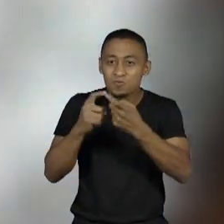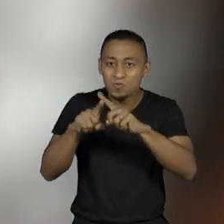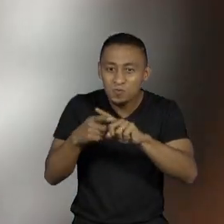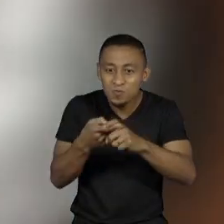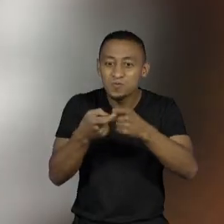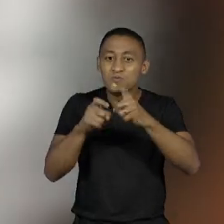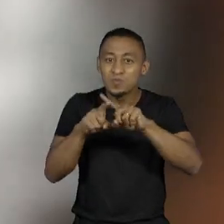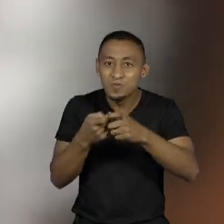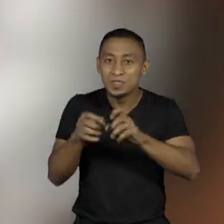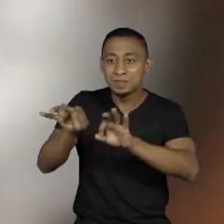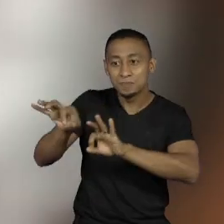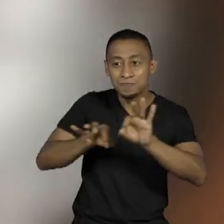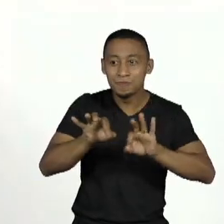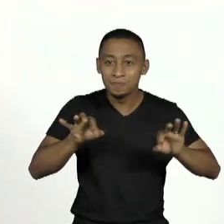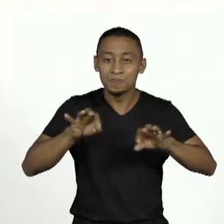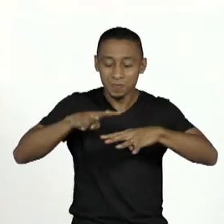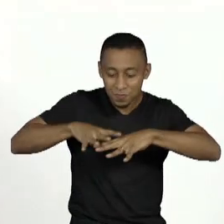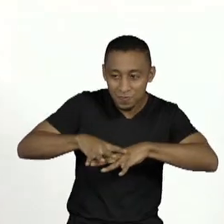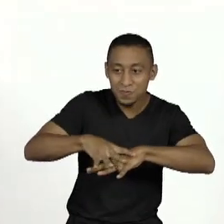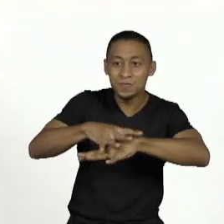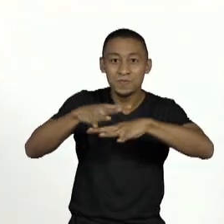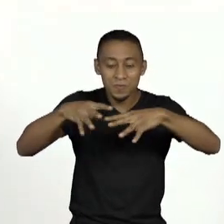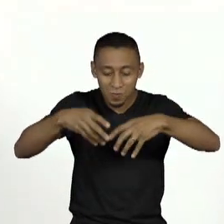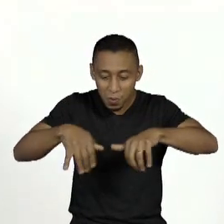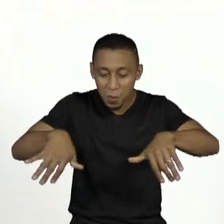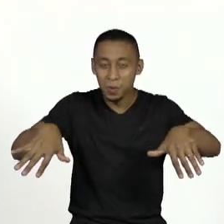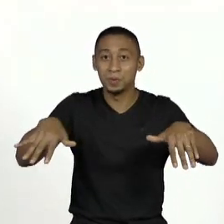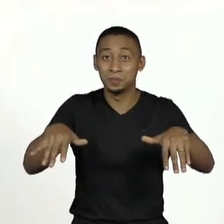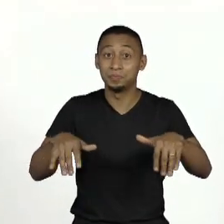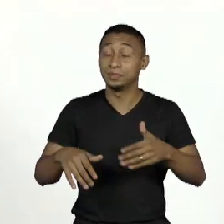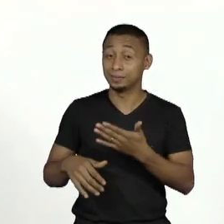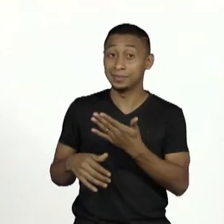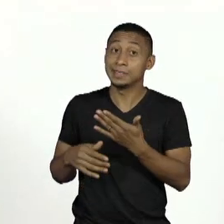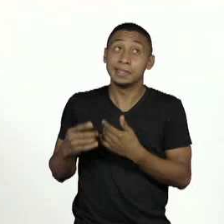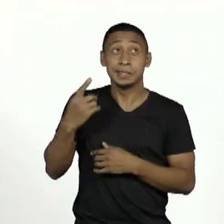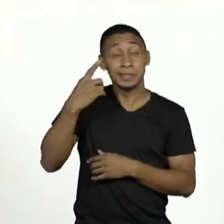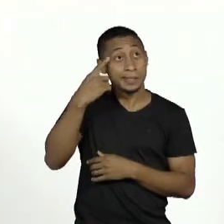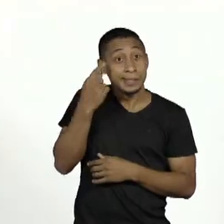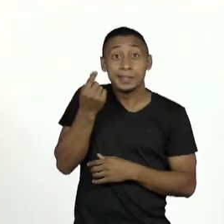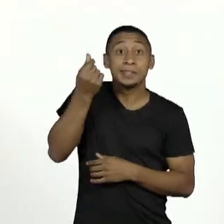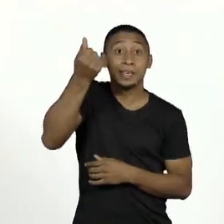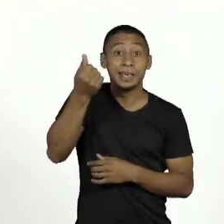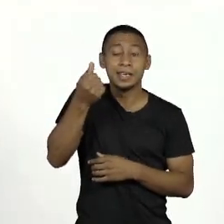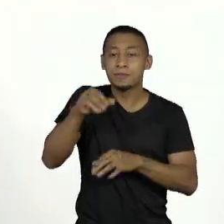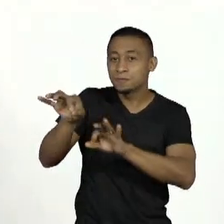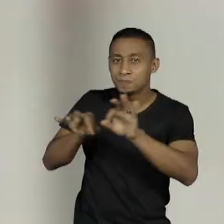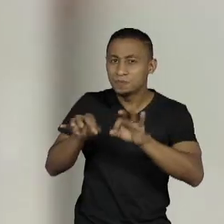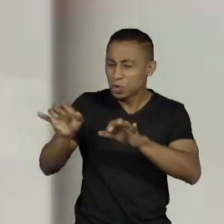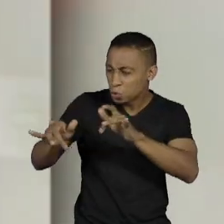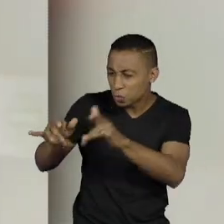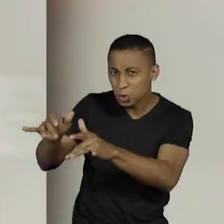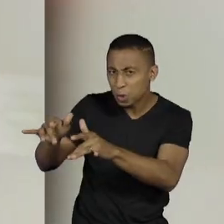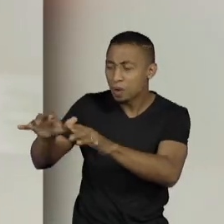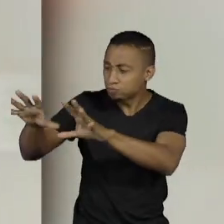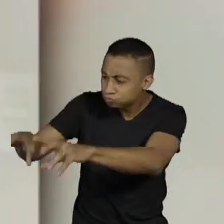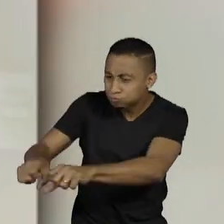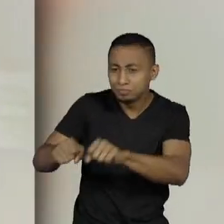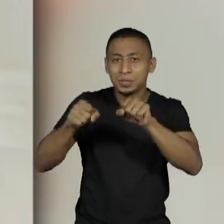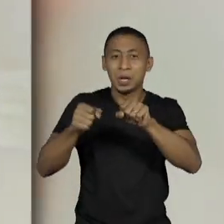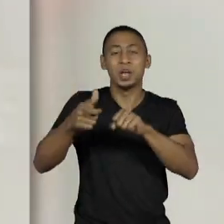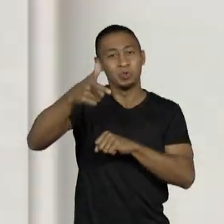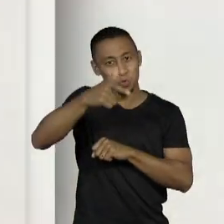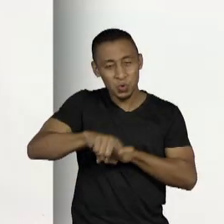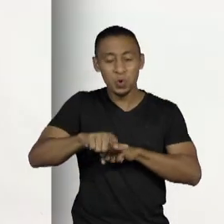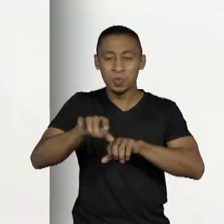ser reaproveitado. Aí veio a ideia de transformar essas tiras em fio de malha e esse fio de